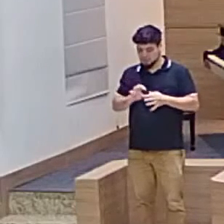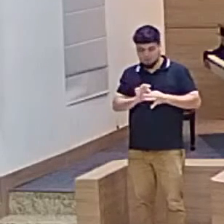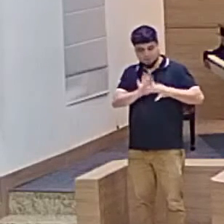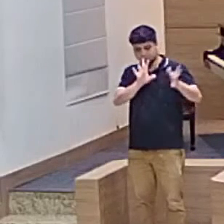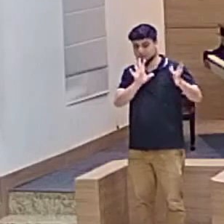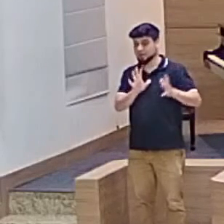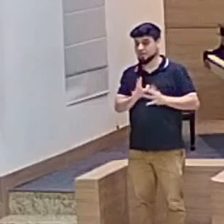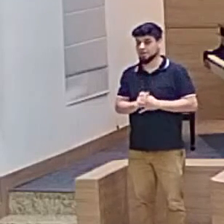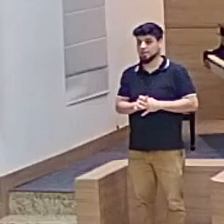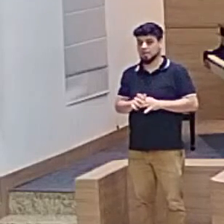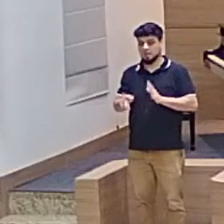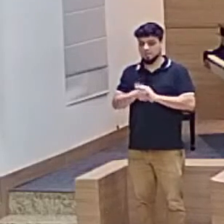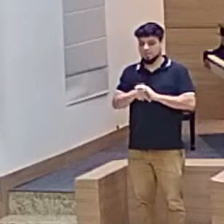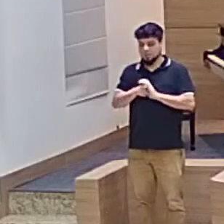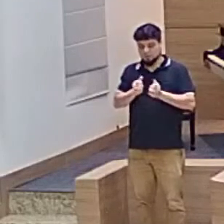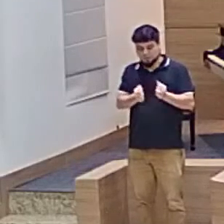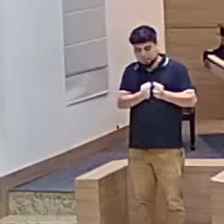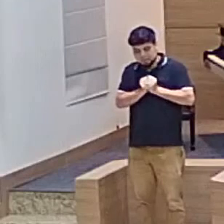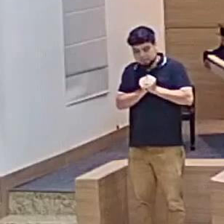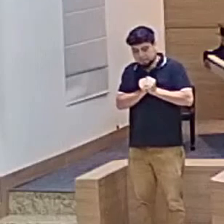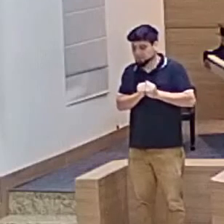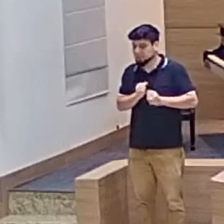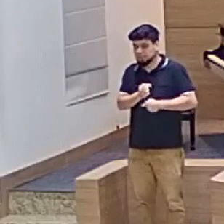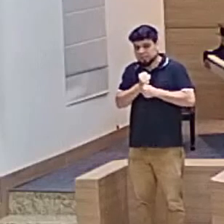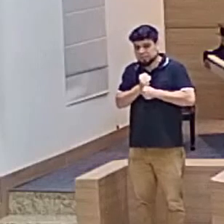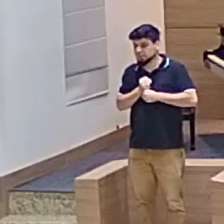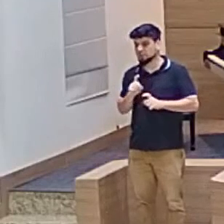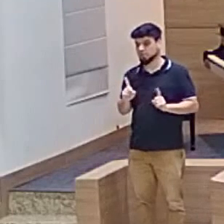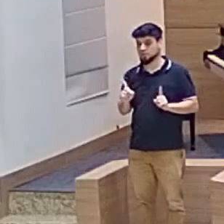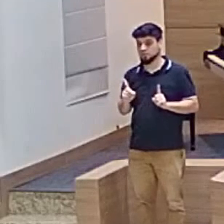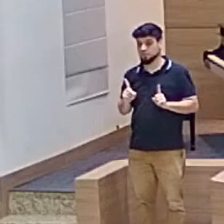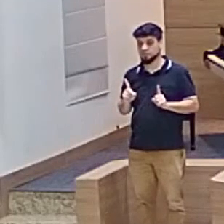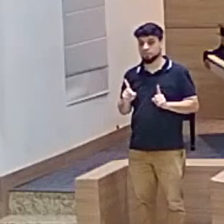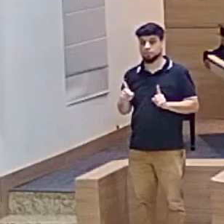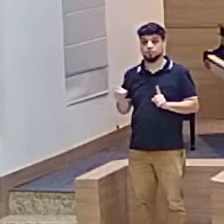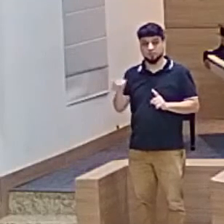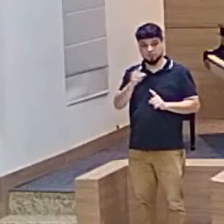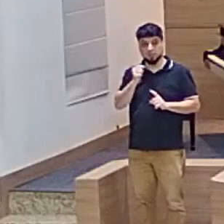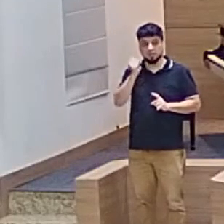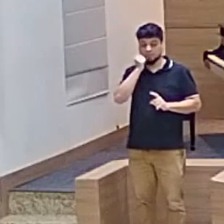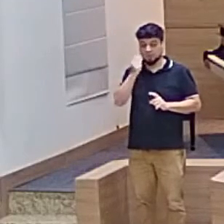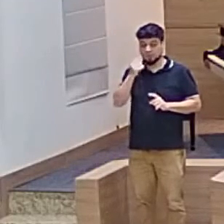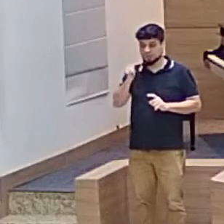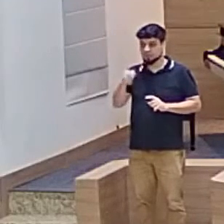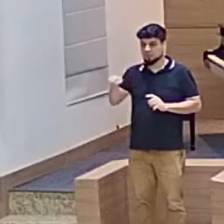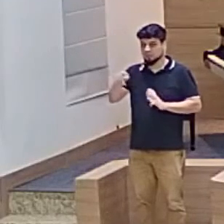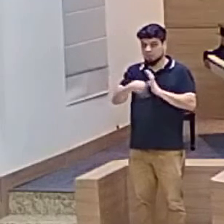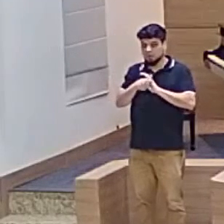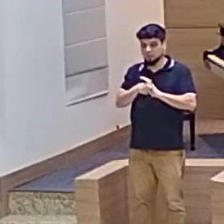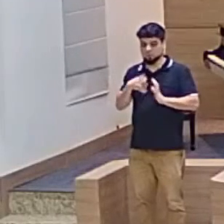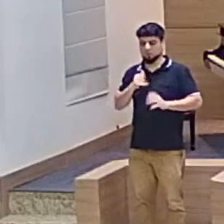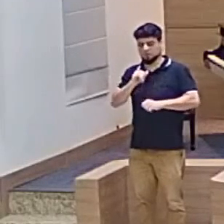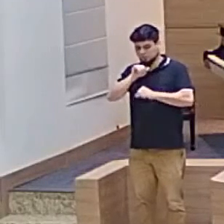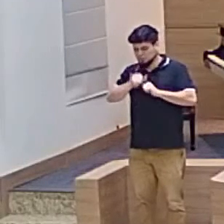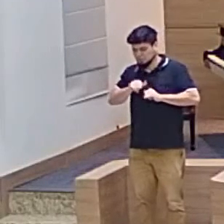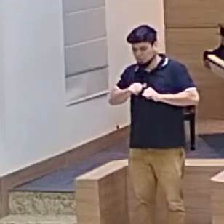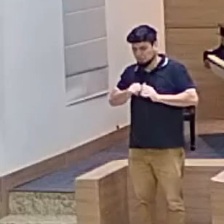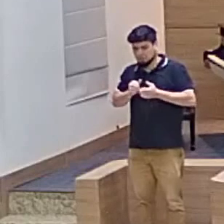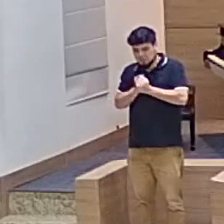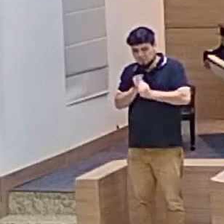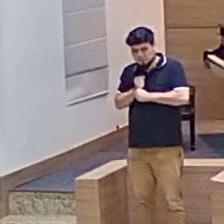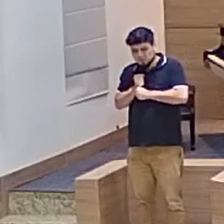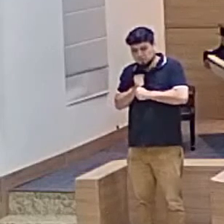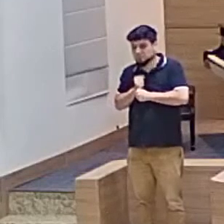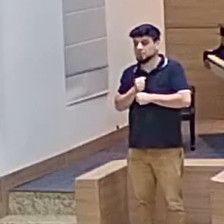síndrome de Jocasta e complexo de Édipo ser resolvido viu mãe você tem que ser um ideal Castro não deixe seu filho sair em nome de Jesus quebra isso agora